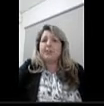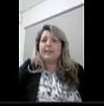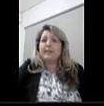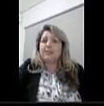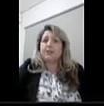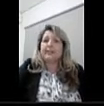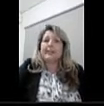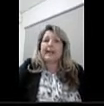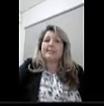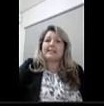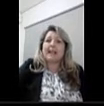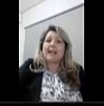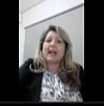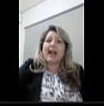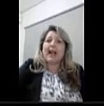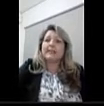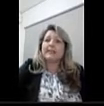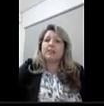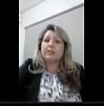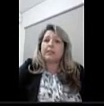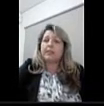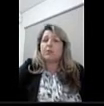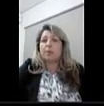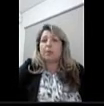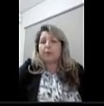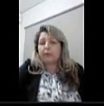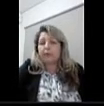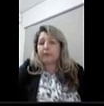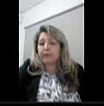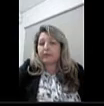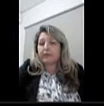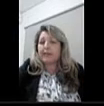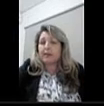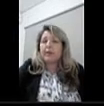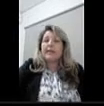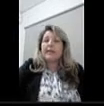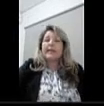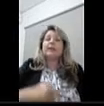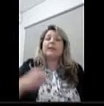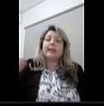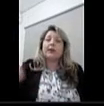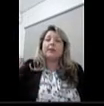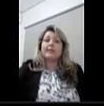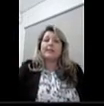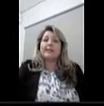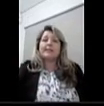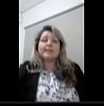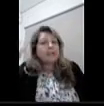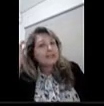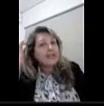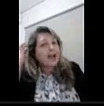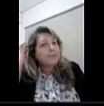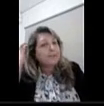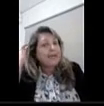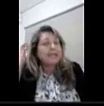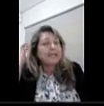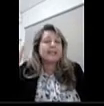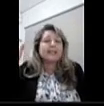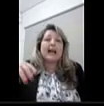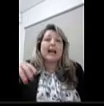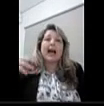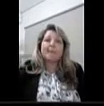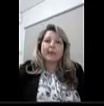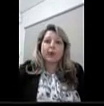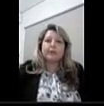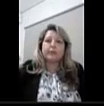permitir atividades alternativas, como formas de avaliação, então ela não precisa fazer apenas